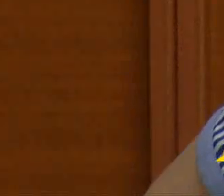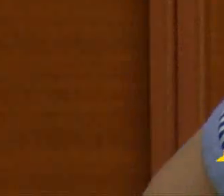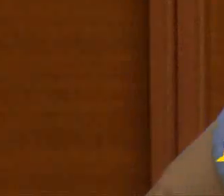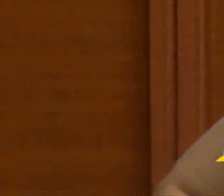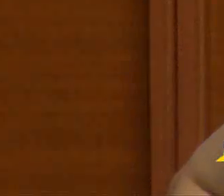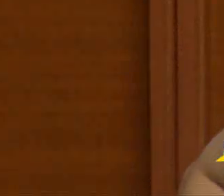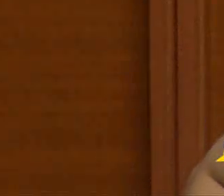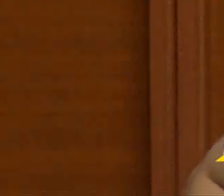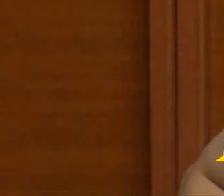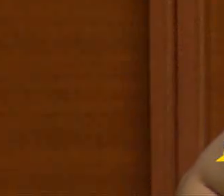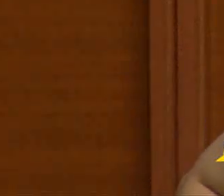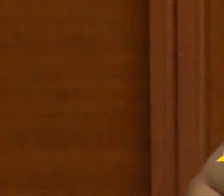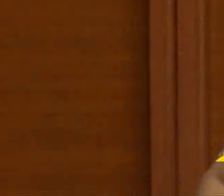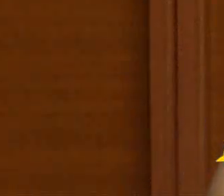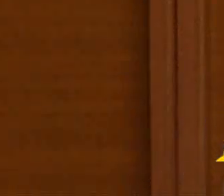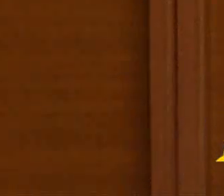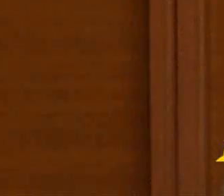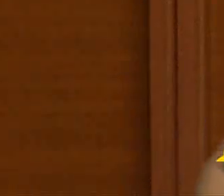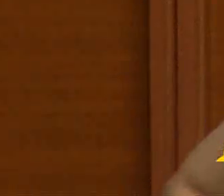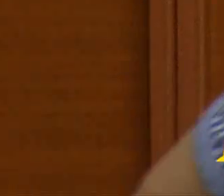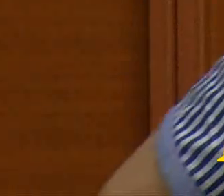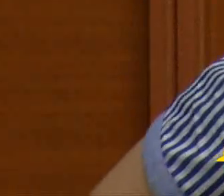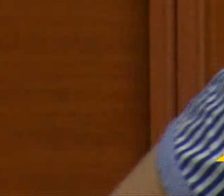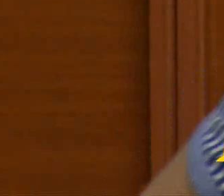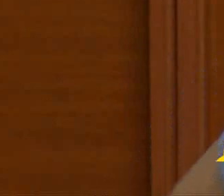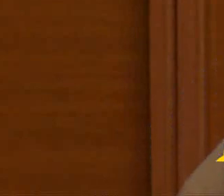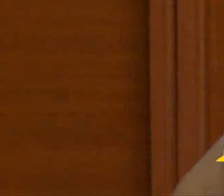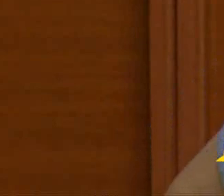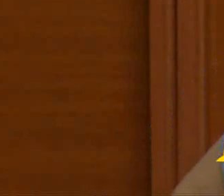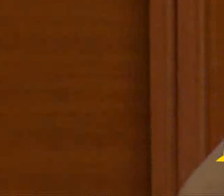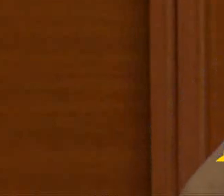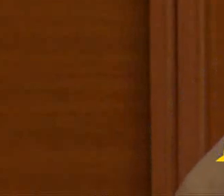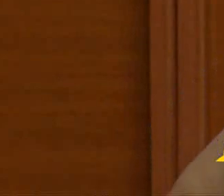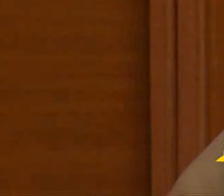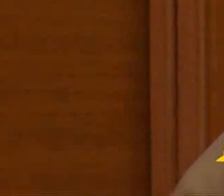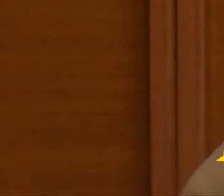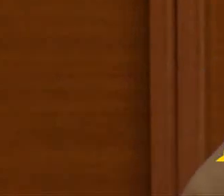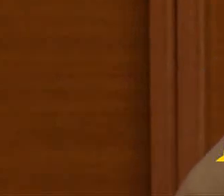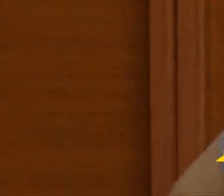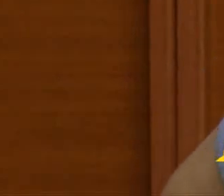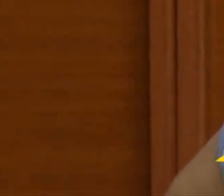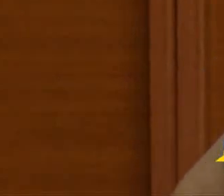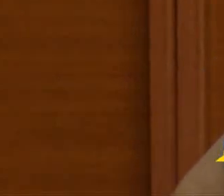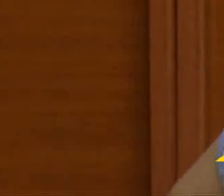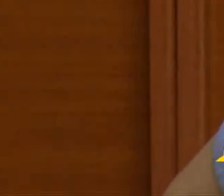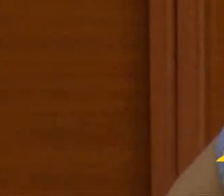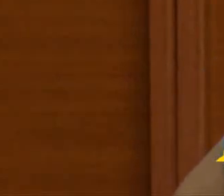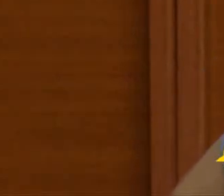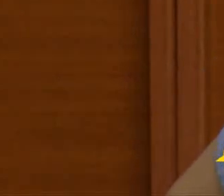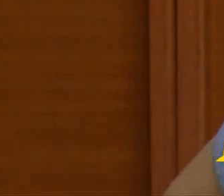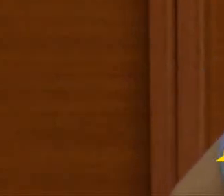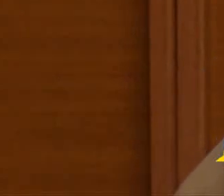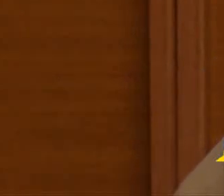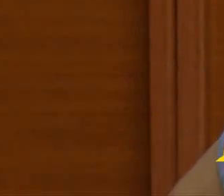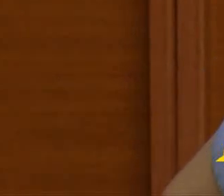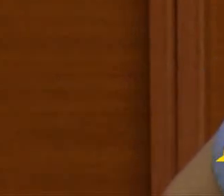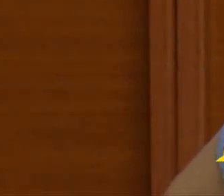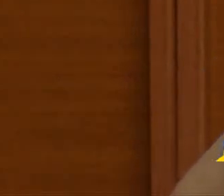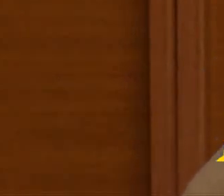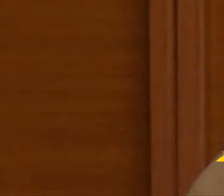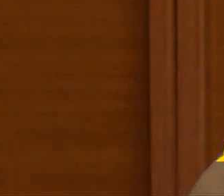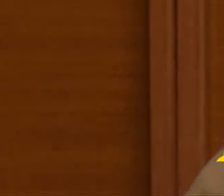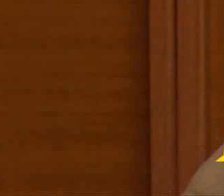Sai, o mundo se distrai. Quem fica, ficou. Quem foi, vai,